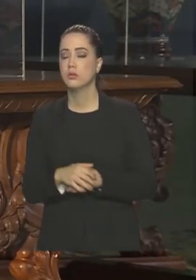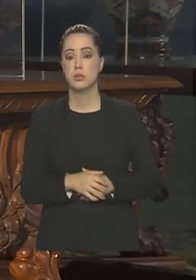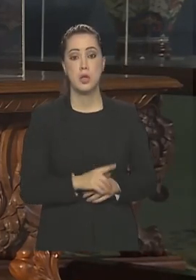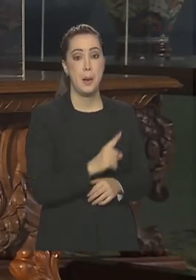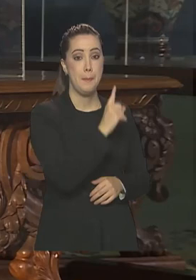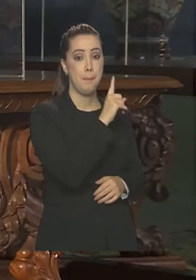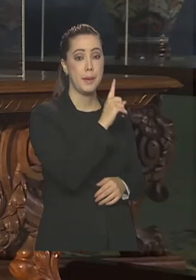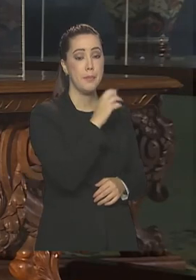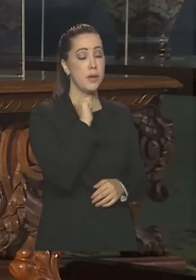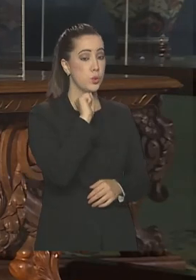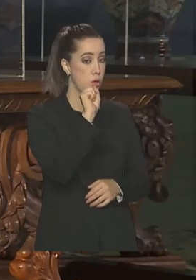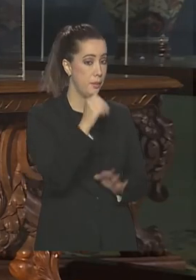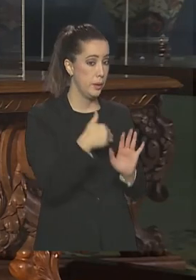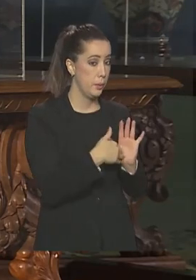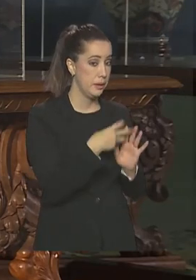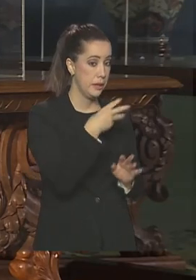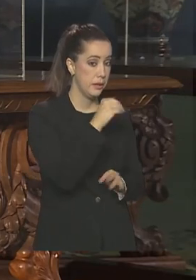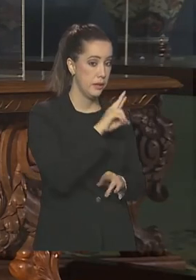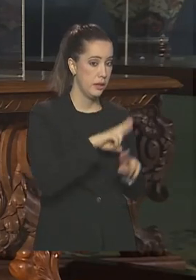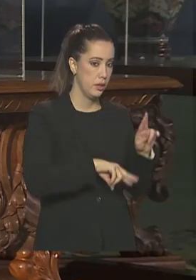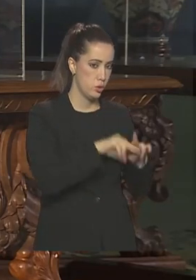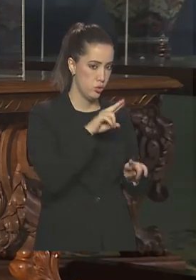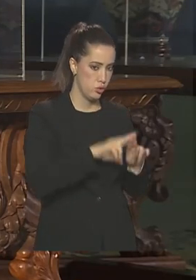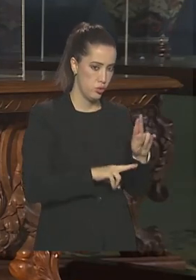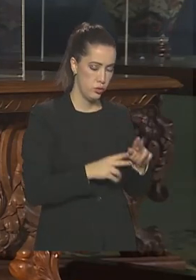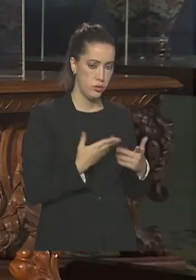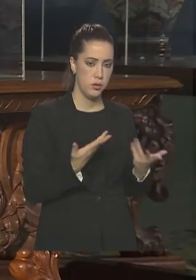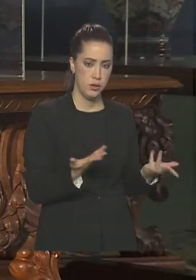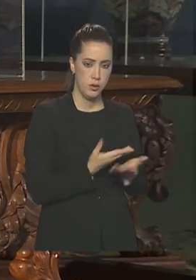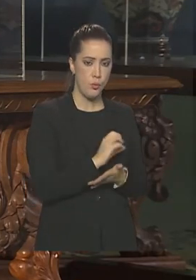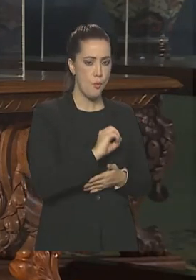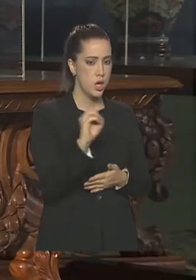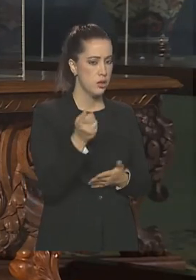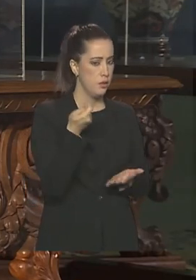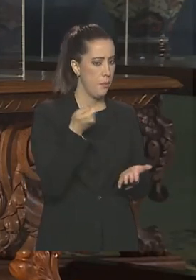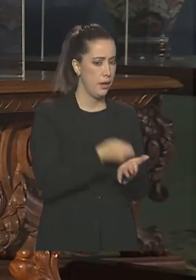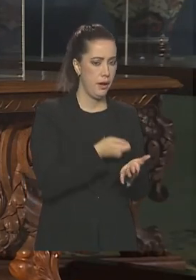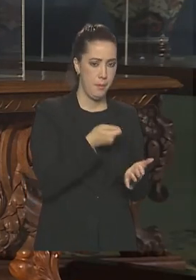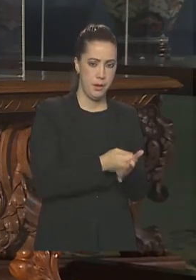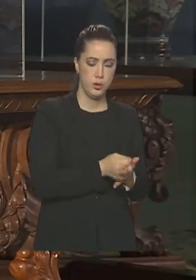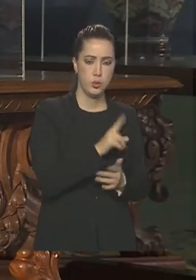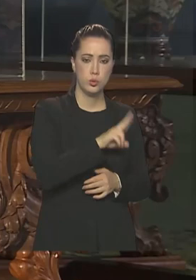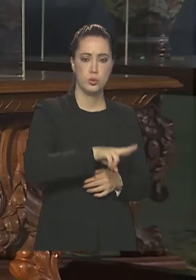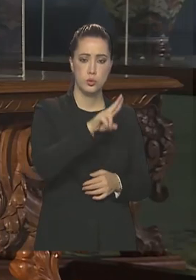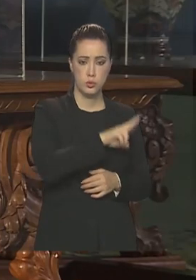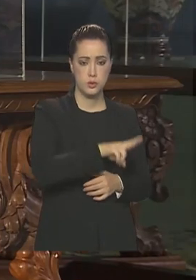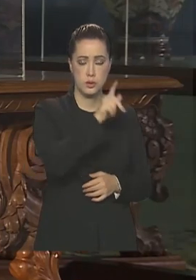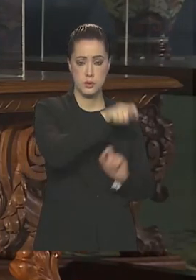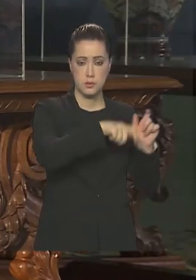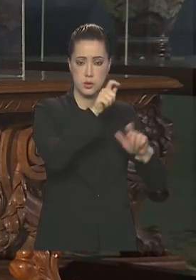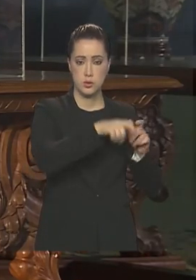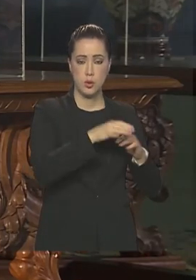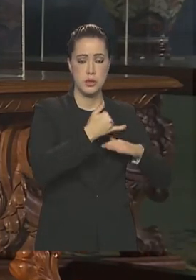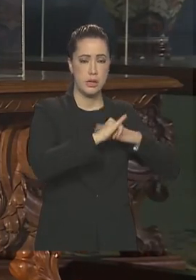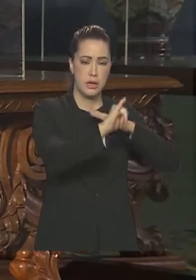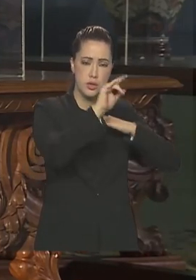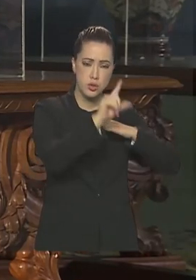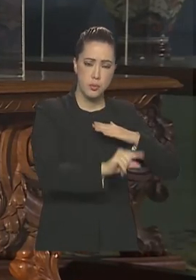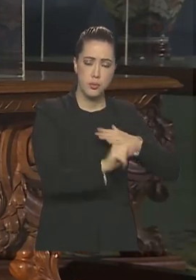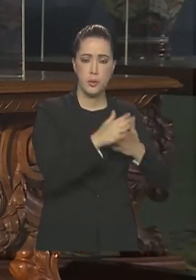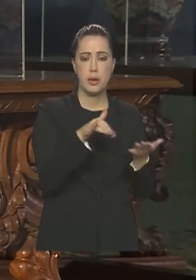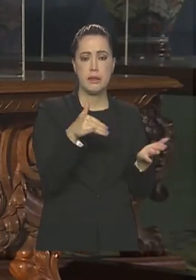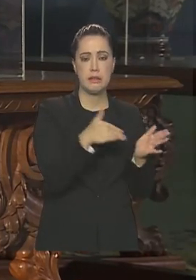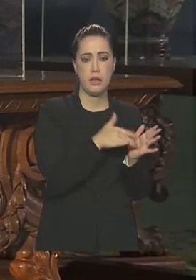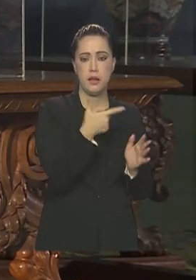junho. Foram os 90 dias em que prevaleceu a isenção da tarifa dos consumidores de baixa renda até o consumo de